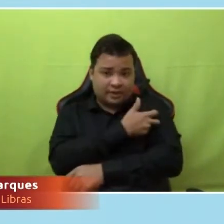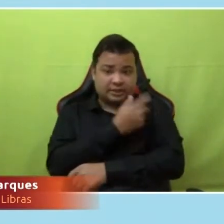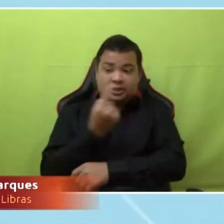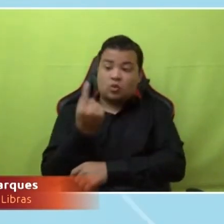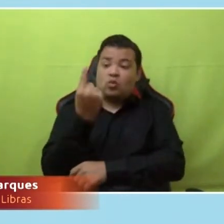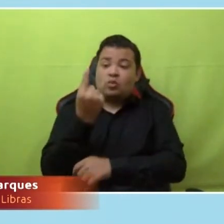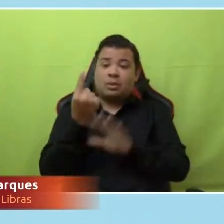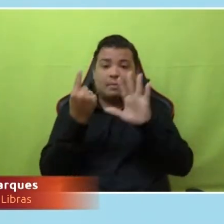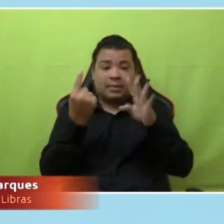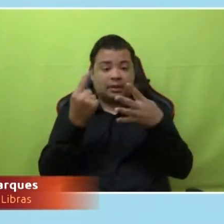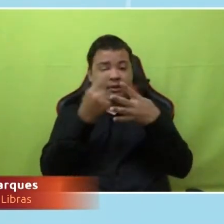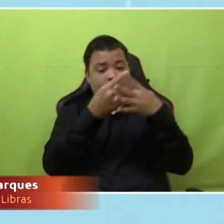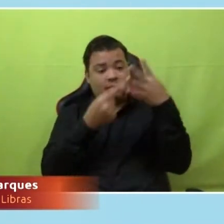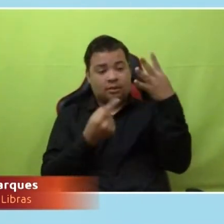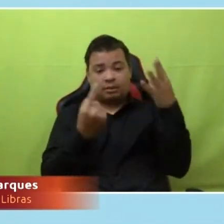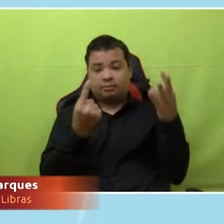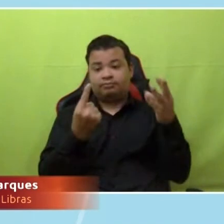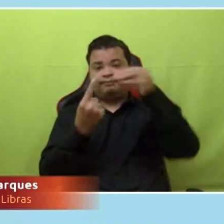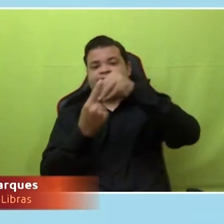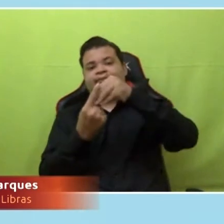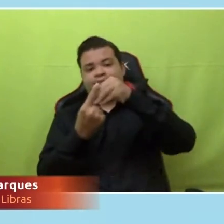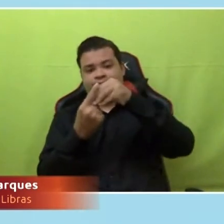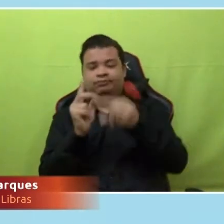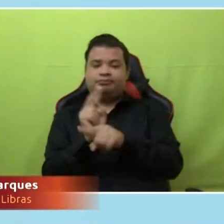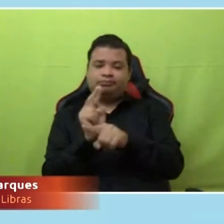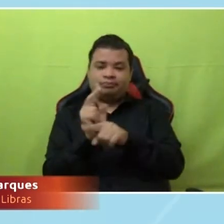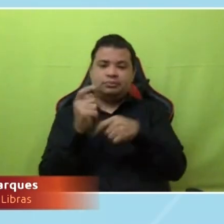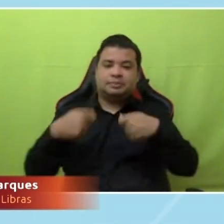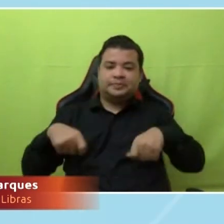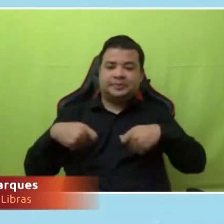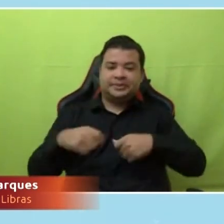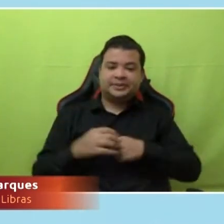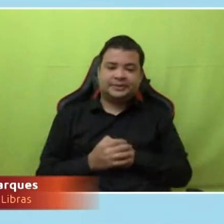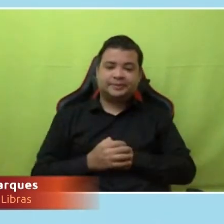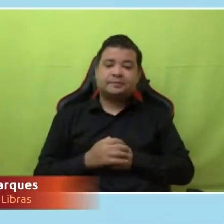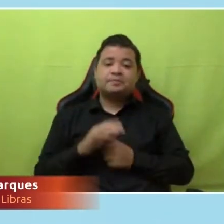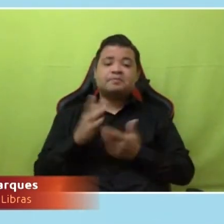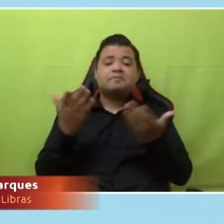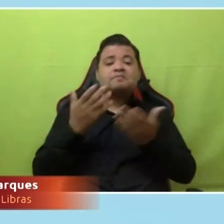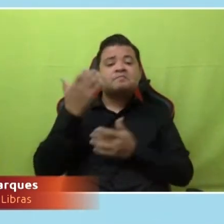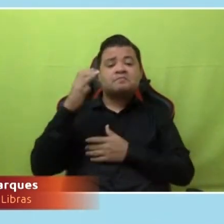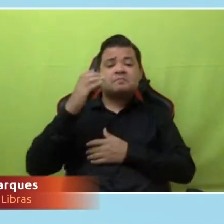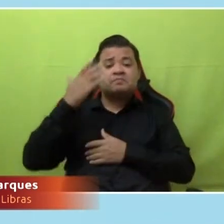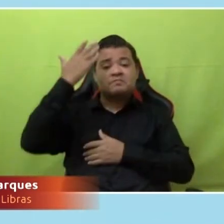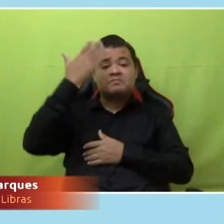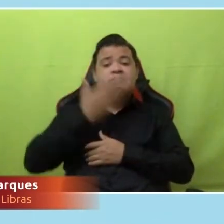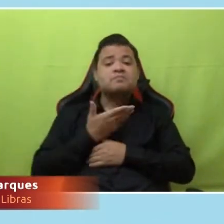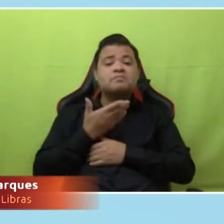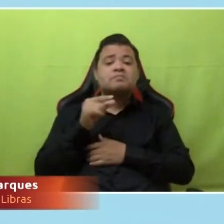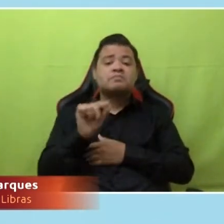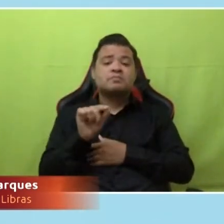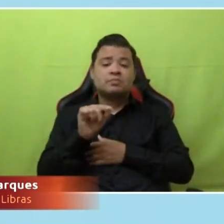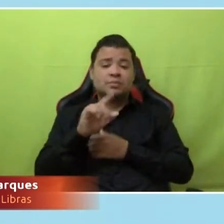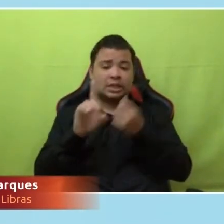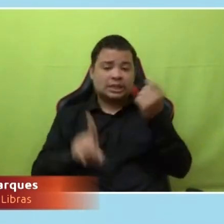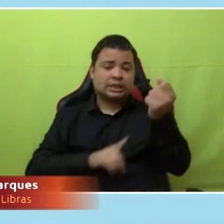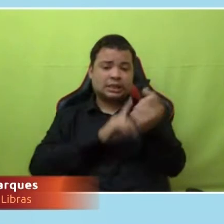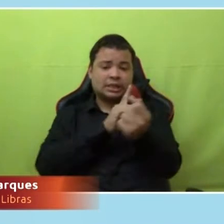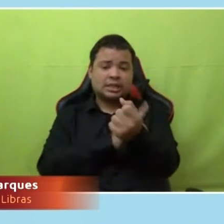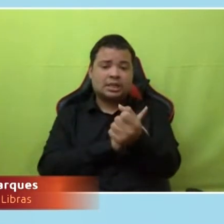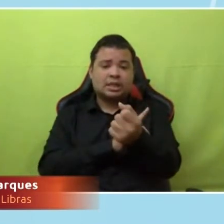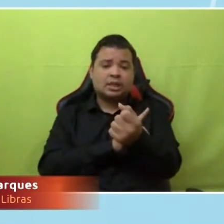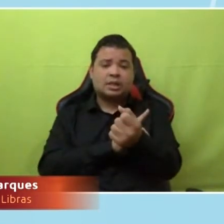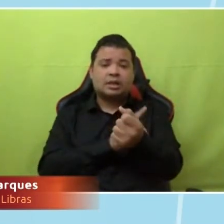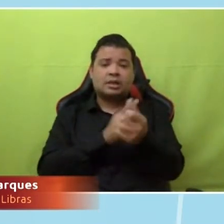4. A melhor evidência científica que tem hoje contra a dengue, a gente escuta falar, ter dengue mais de uma vez é um